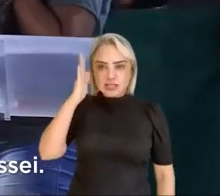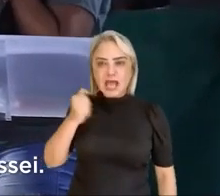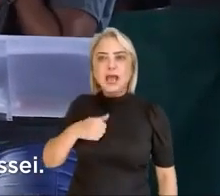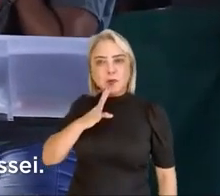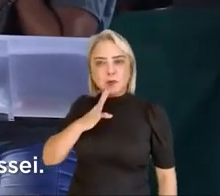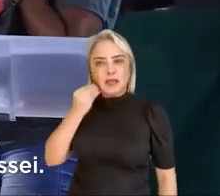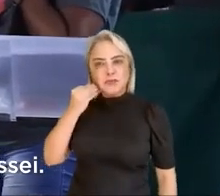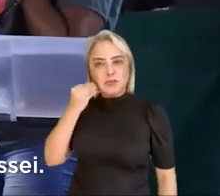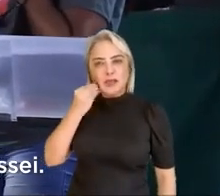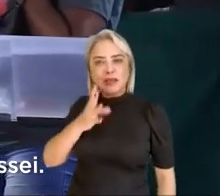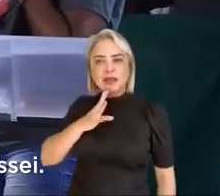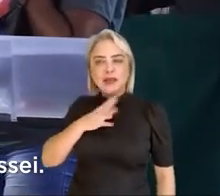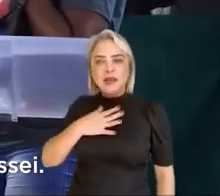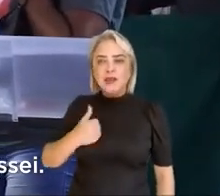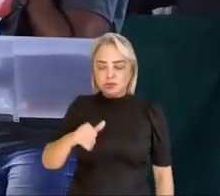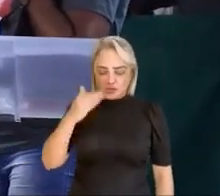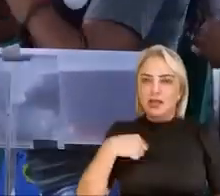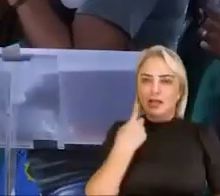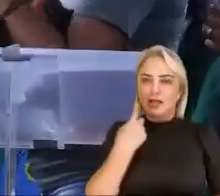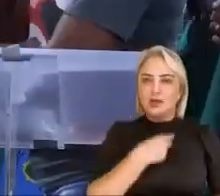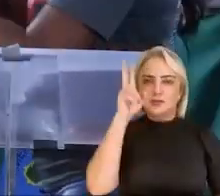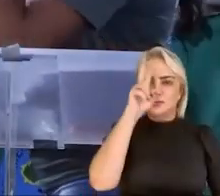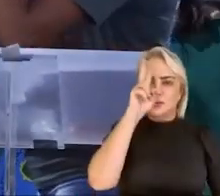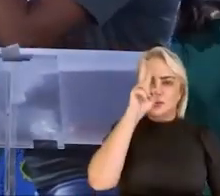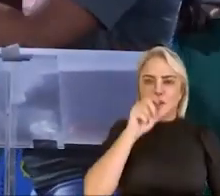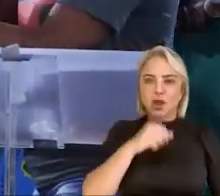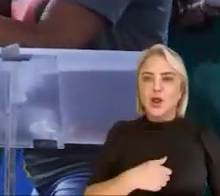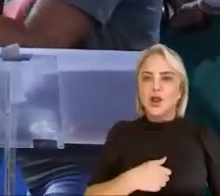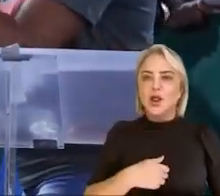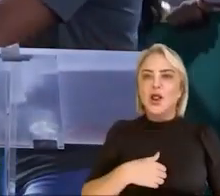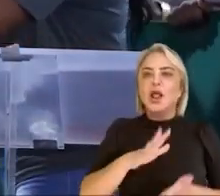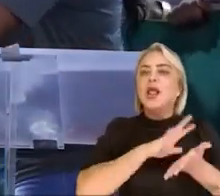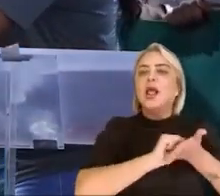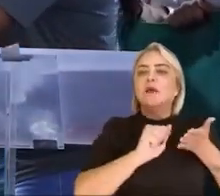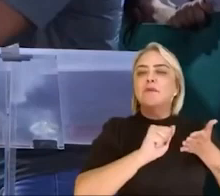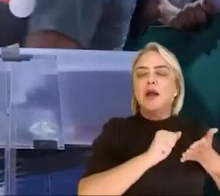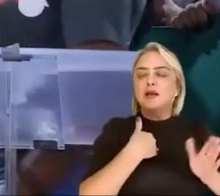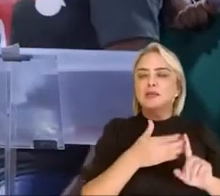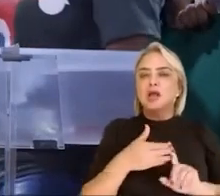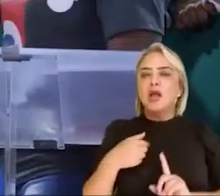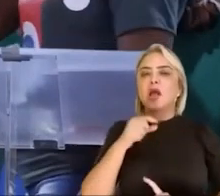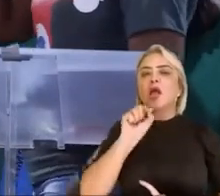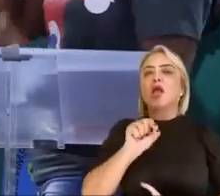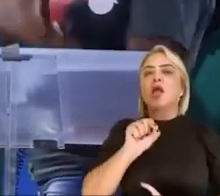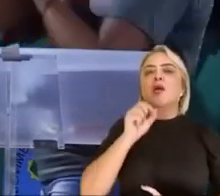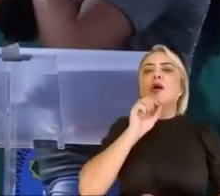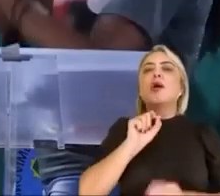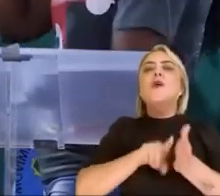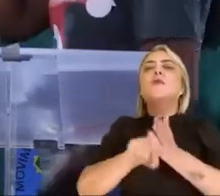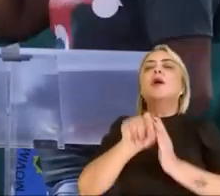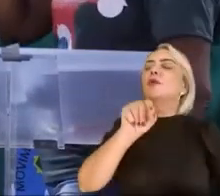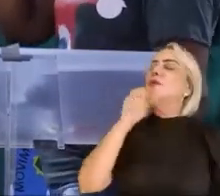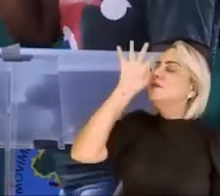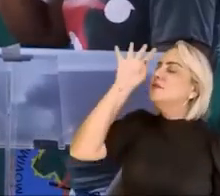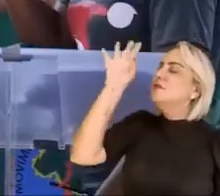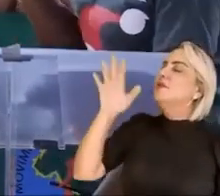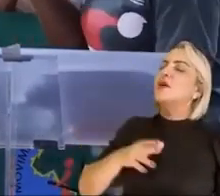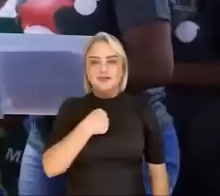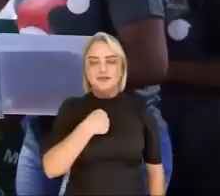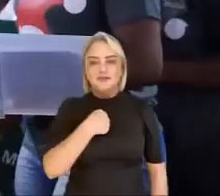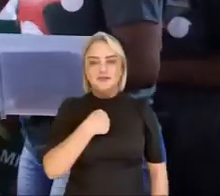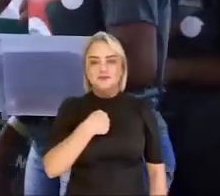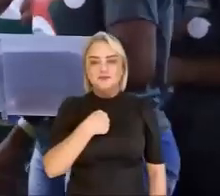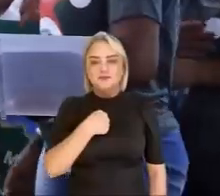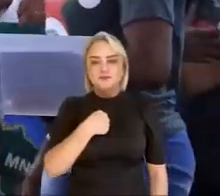e só sabe da minha fome e eu que já passei e agora eu vou te pedir para você falar qual é o teu sonho que eu vou te falar o qual foi o meu já mulher